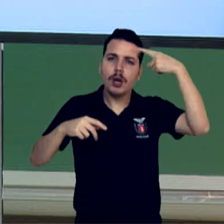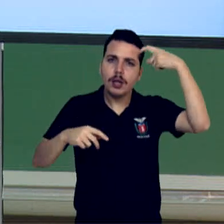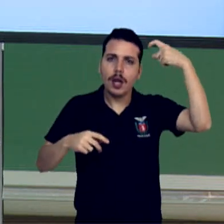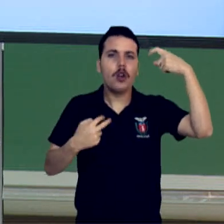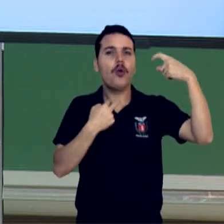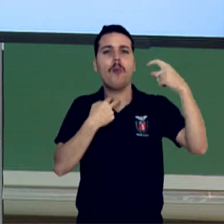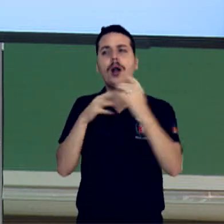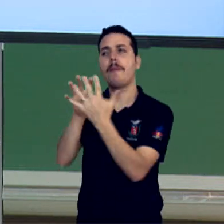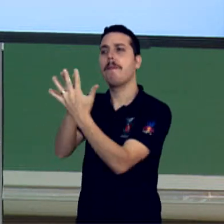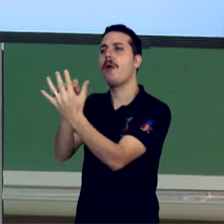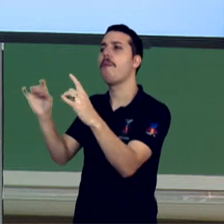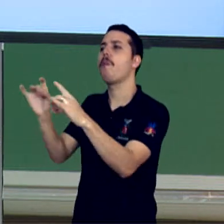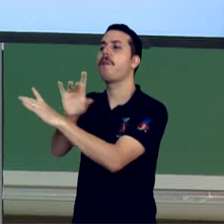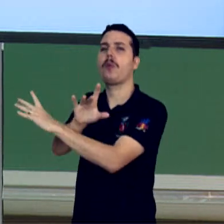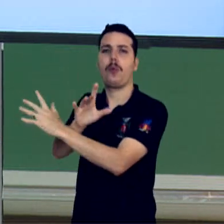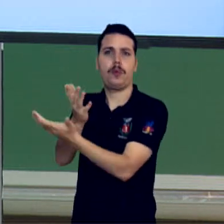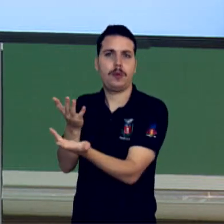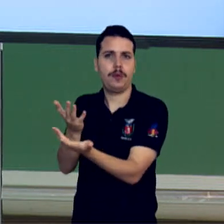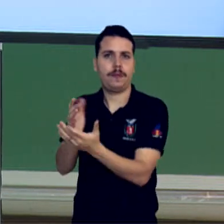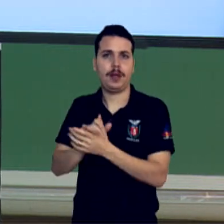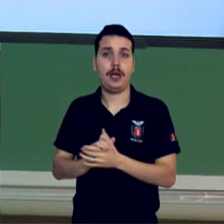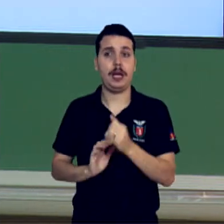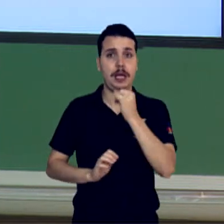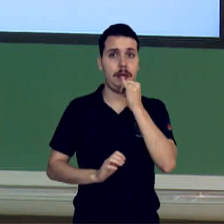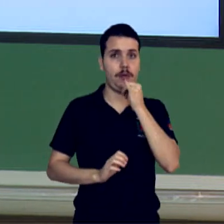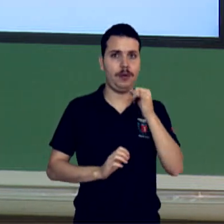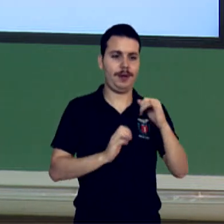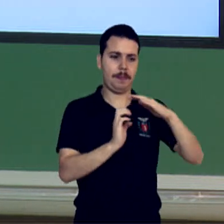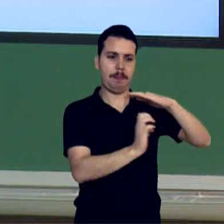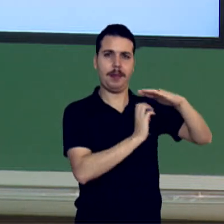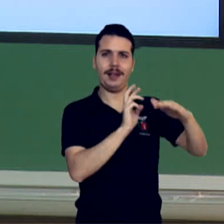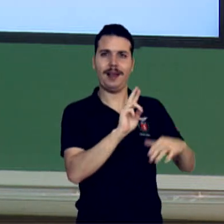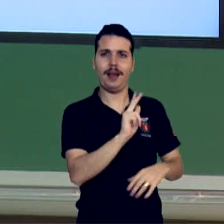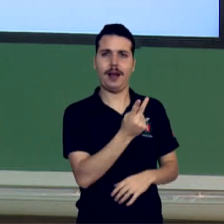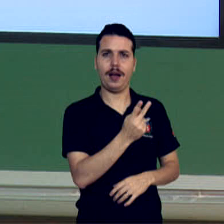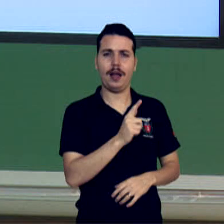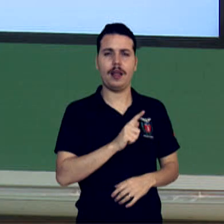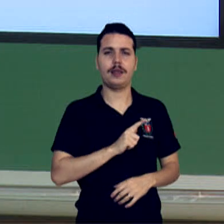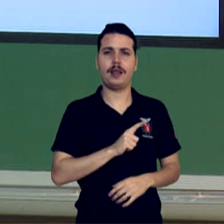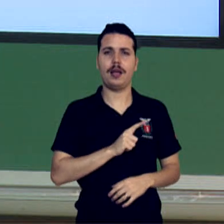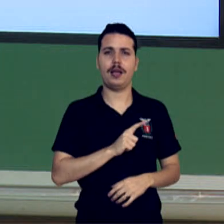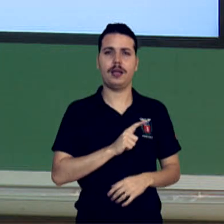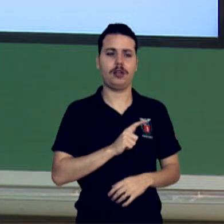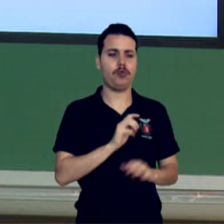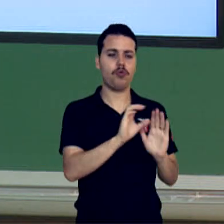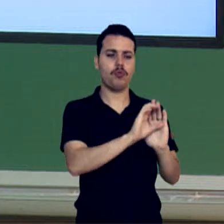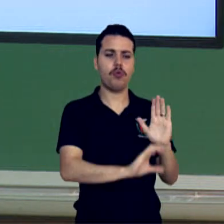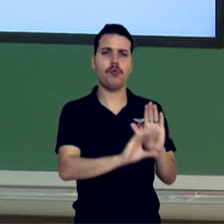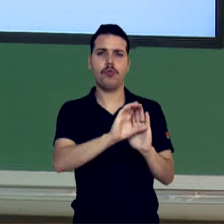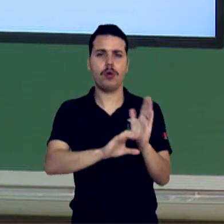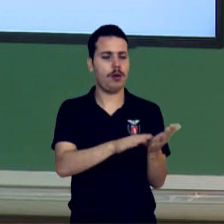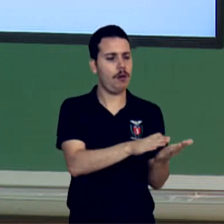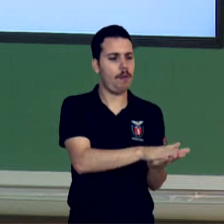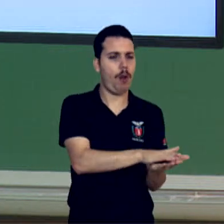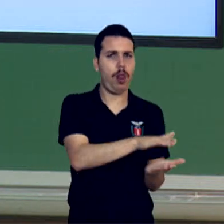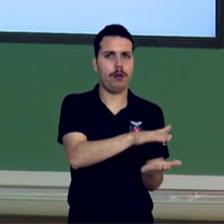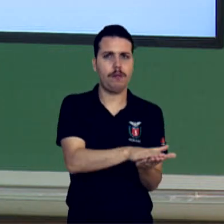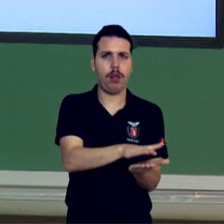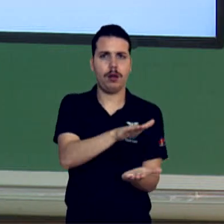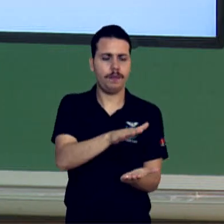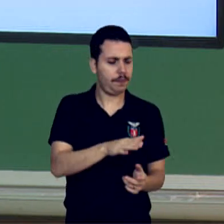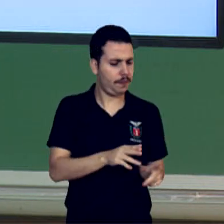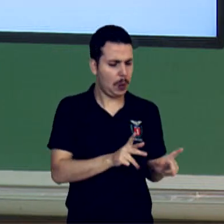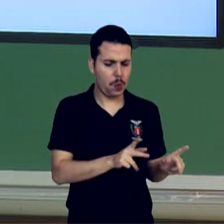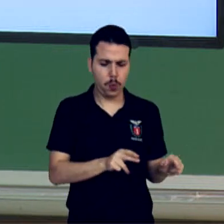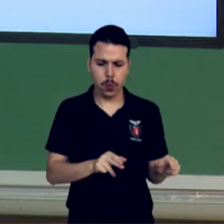de RH, quando recebe, ela tem uma vaga, ela recebe uma quantidade de currículos, a grande maioria é